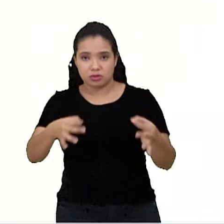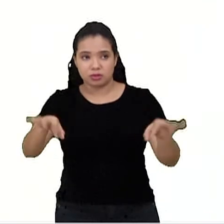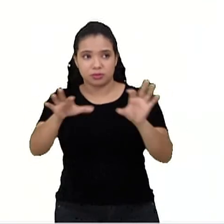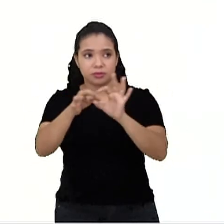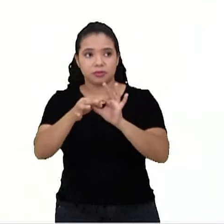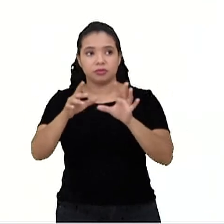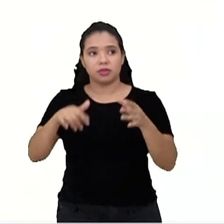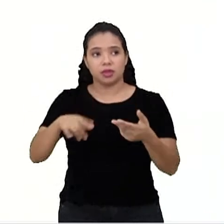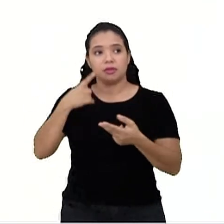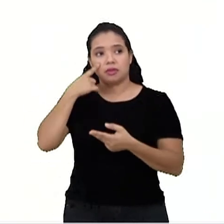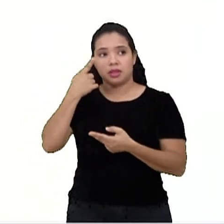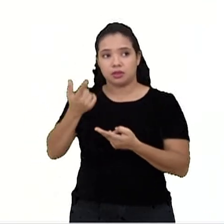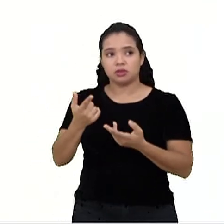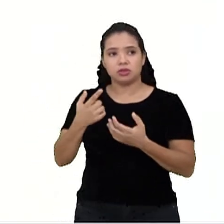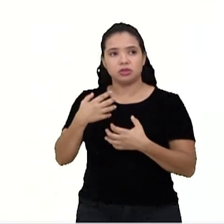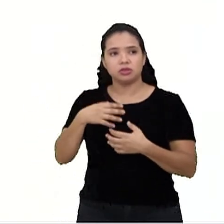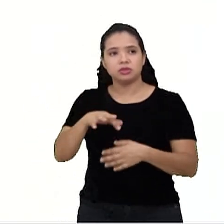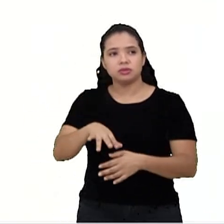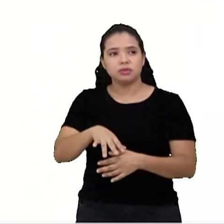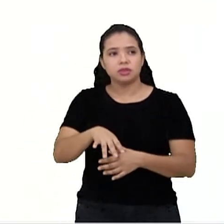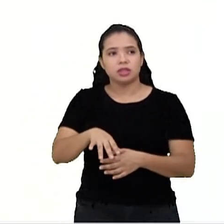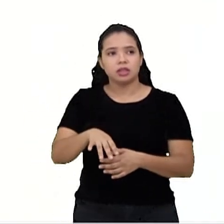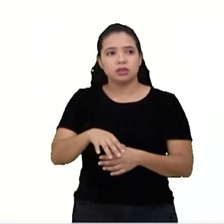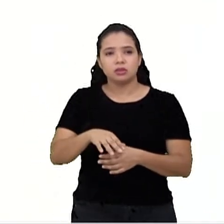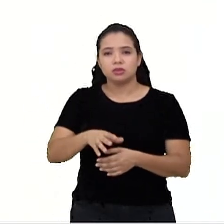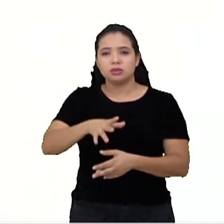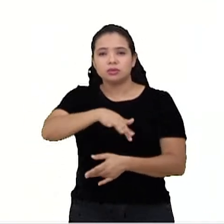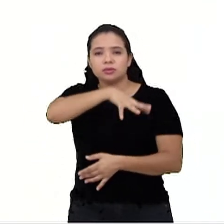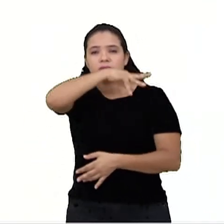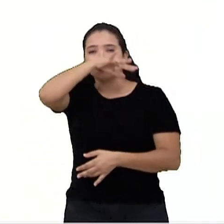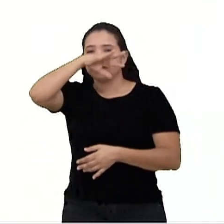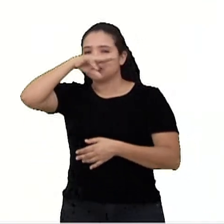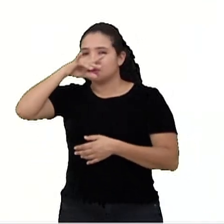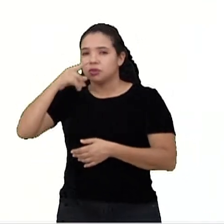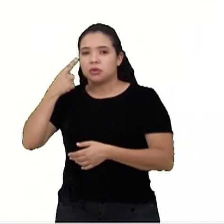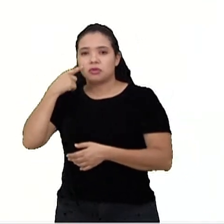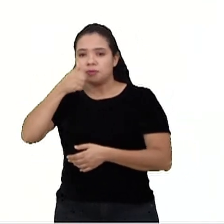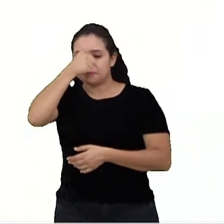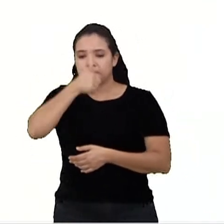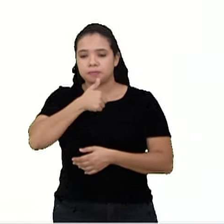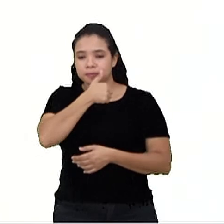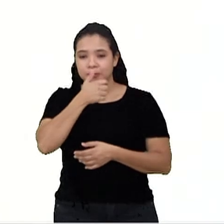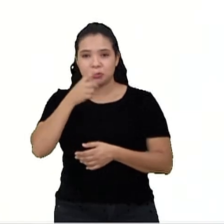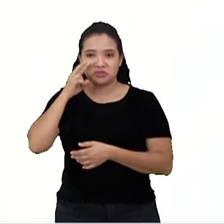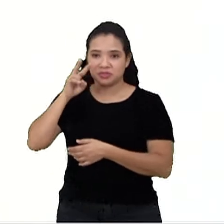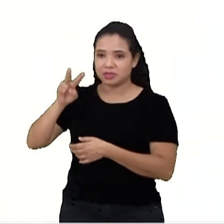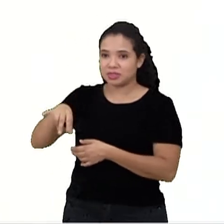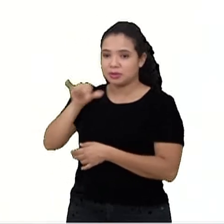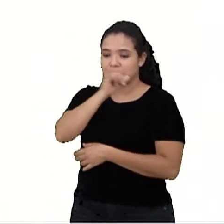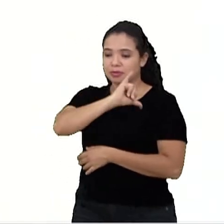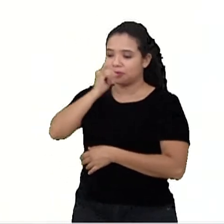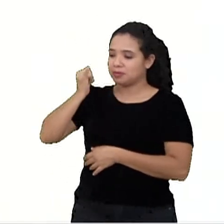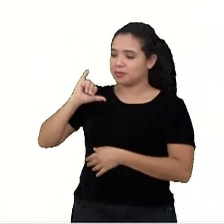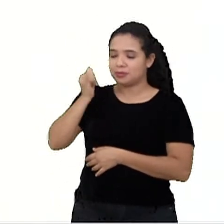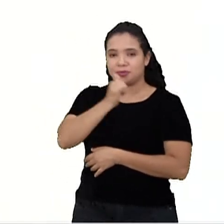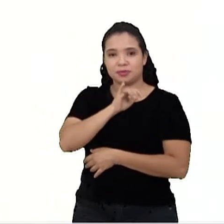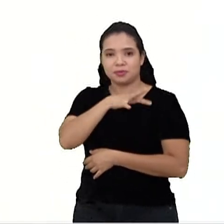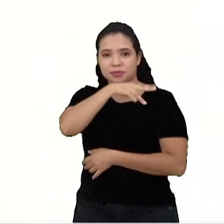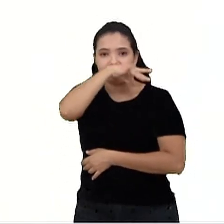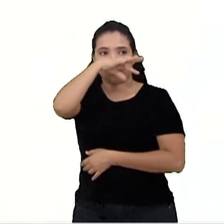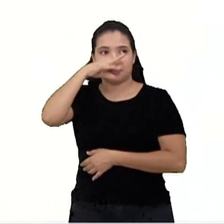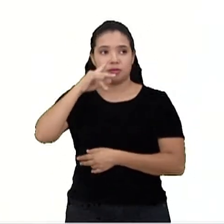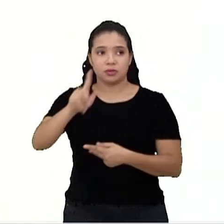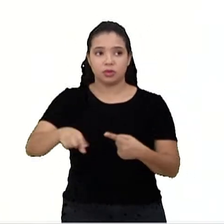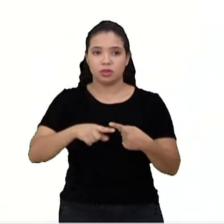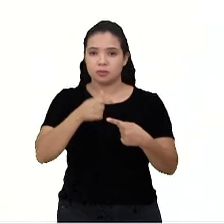sentir esse perfume. Qual que é a minha primeira oração? Juro que eu preciso de um complemento. Segunda